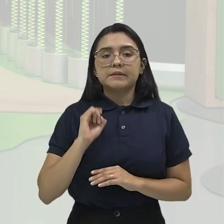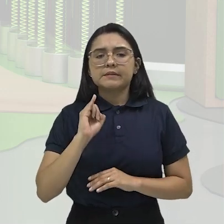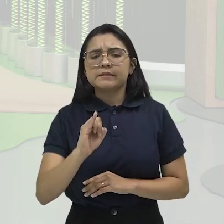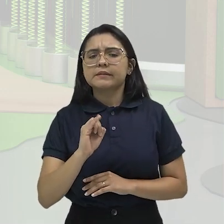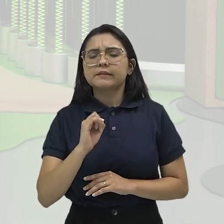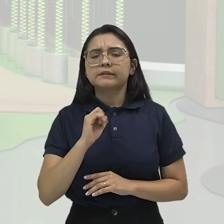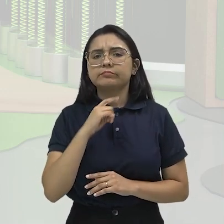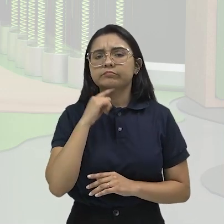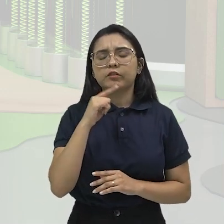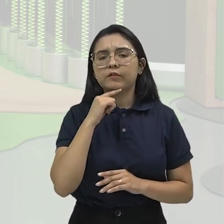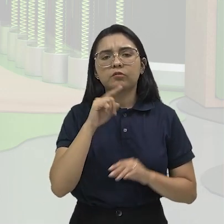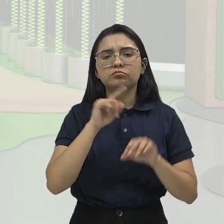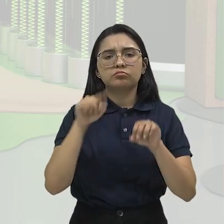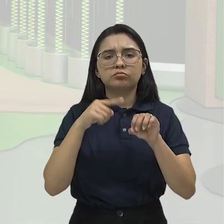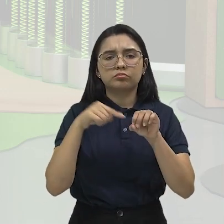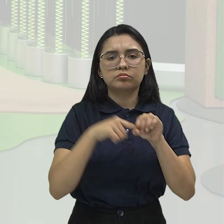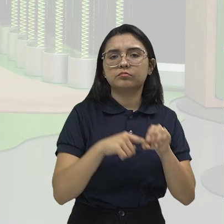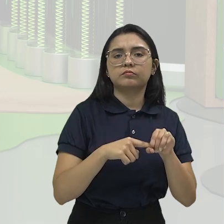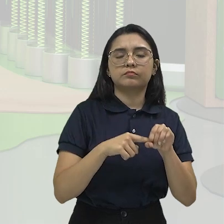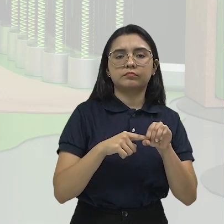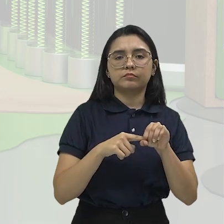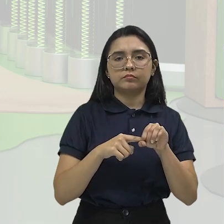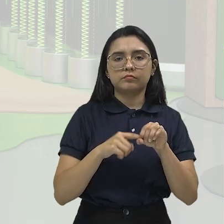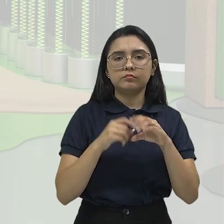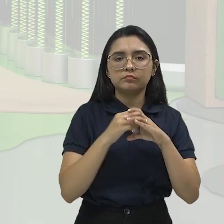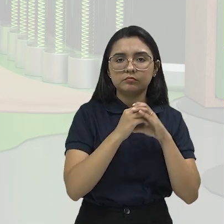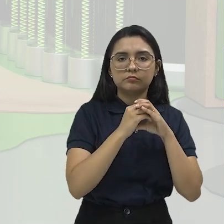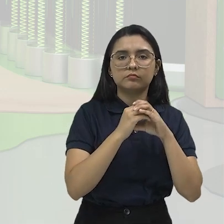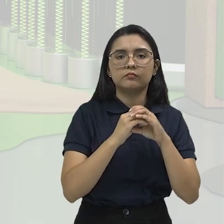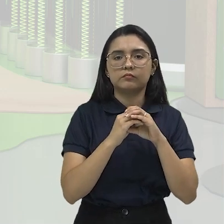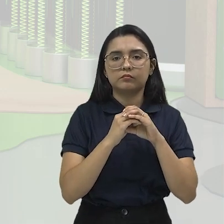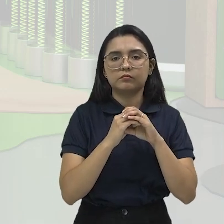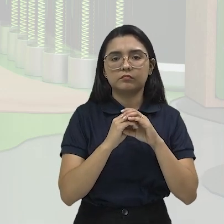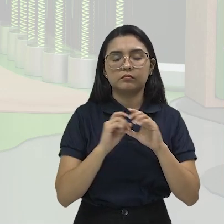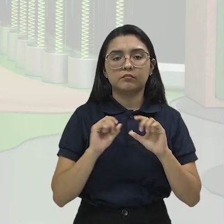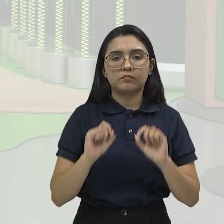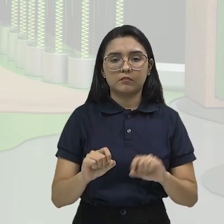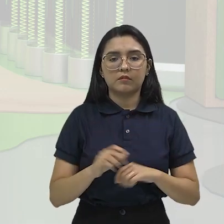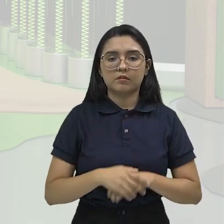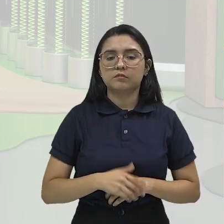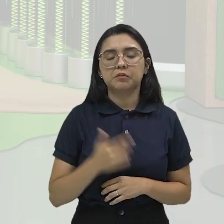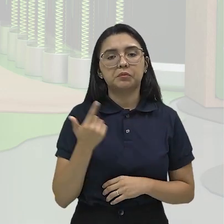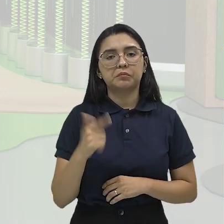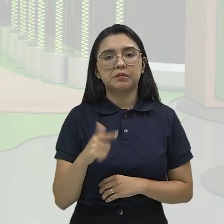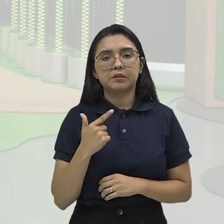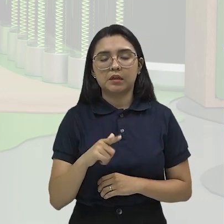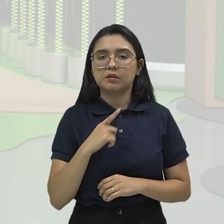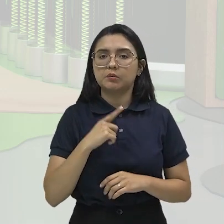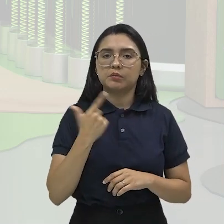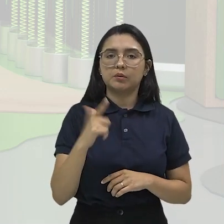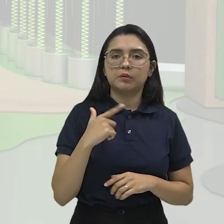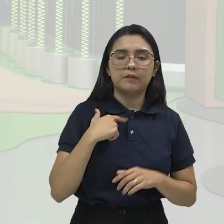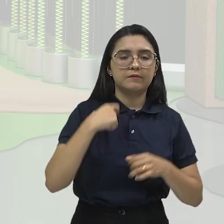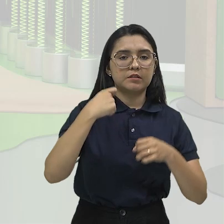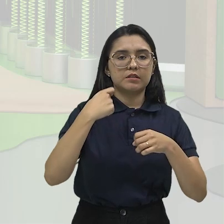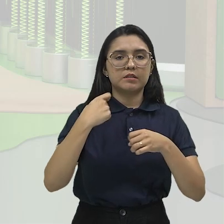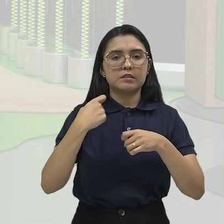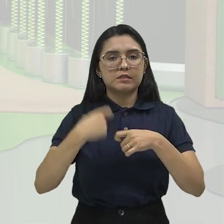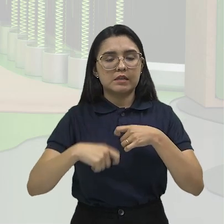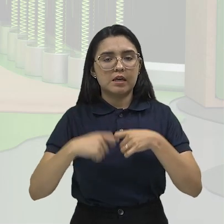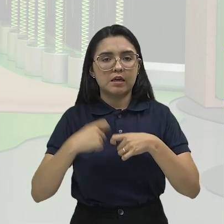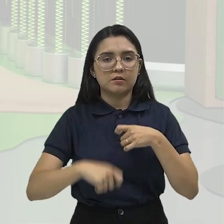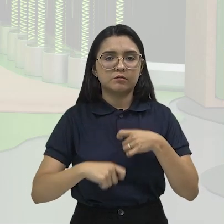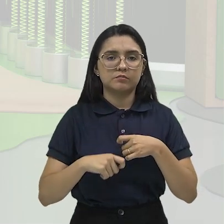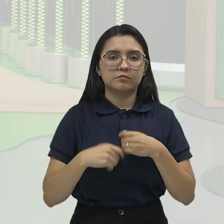a fecundação, né? Se não ocorrer a fecundação desse óvulo, não houve ali uma relação sexual, essa